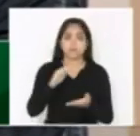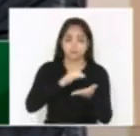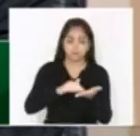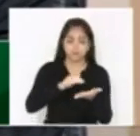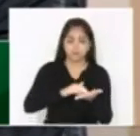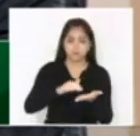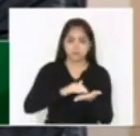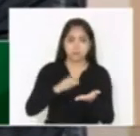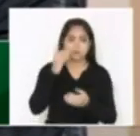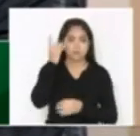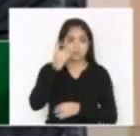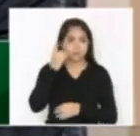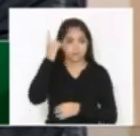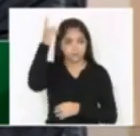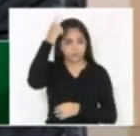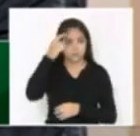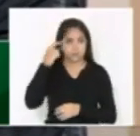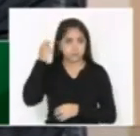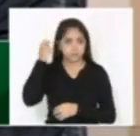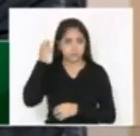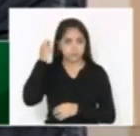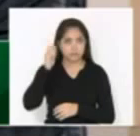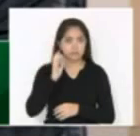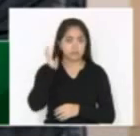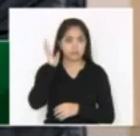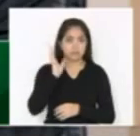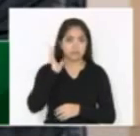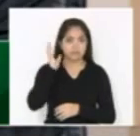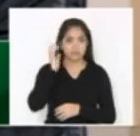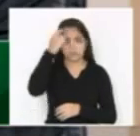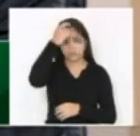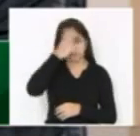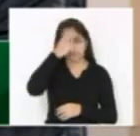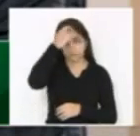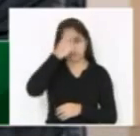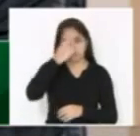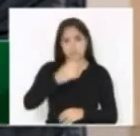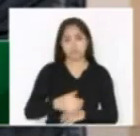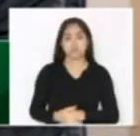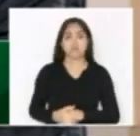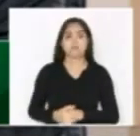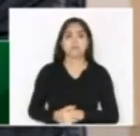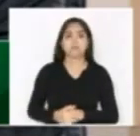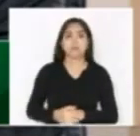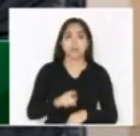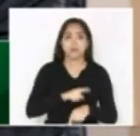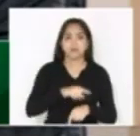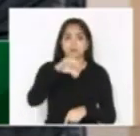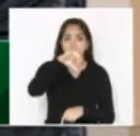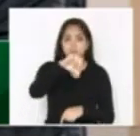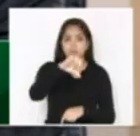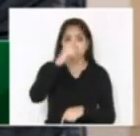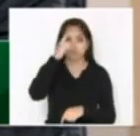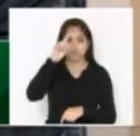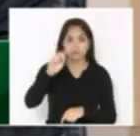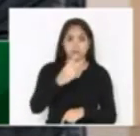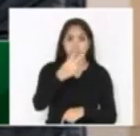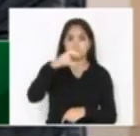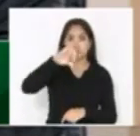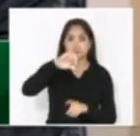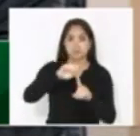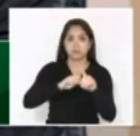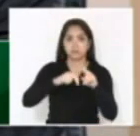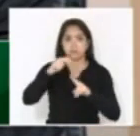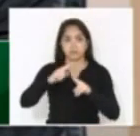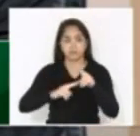secretarias, deputada Dirce, Ana Paula e Maurício Scudelark. Às 9 horas do dia 29 de junho